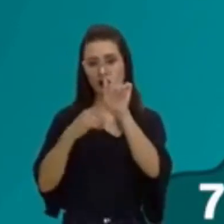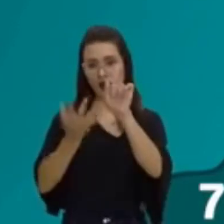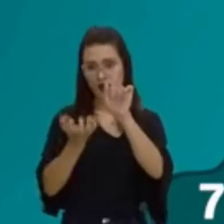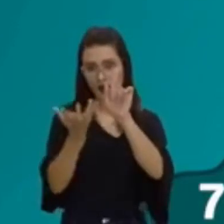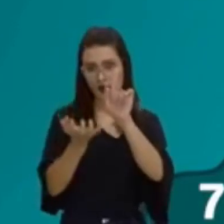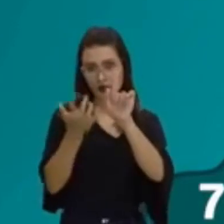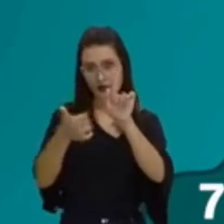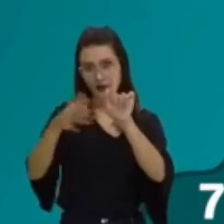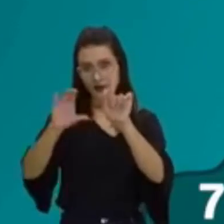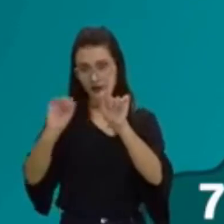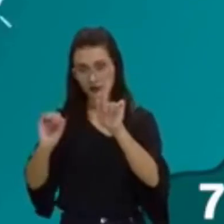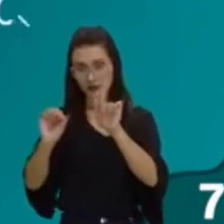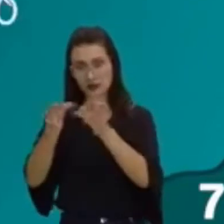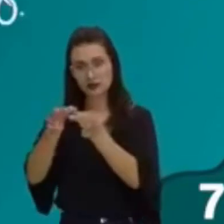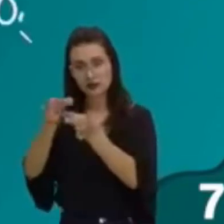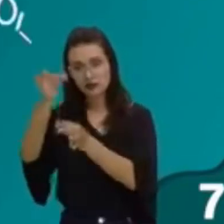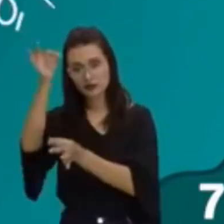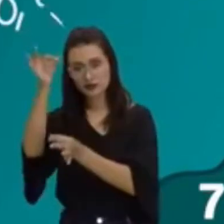a altura vale